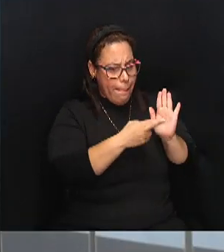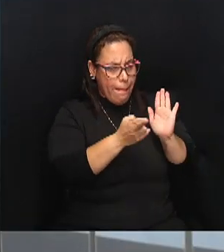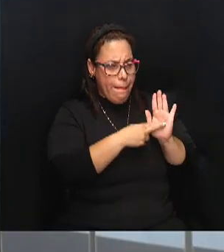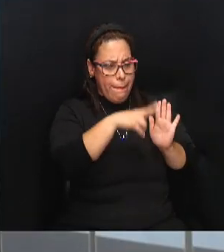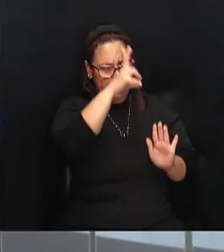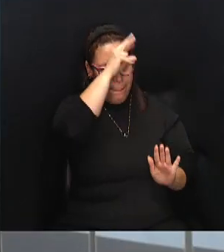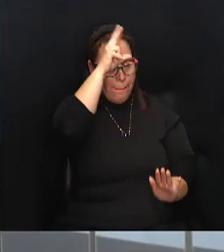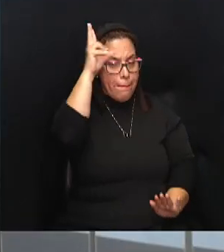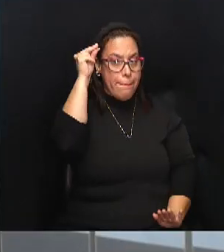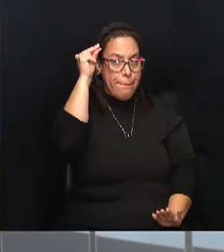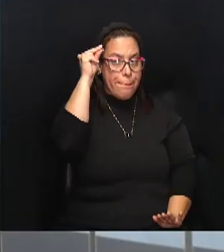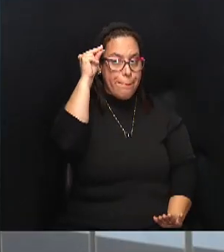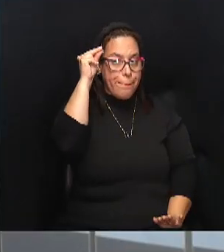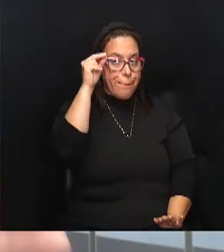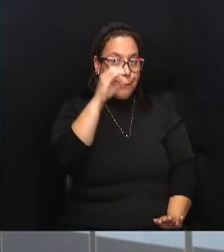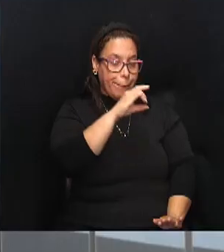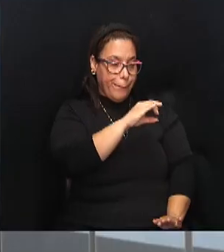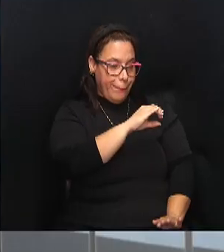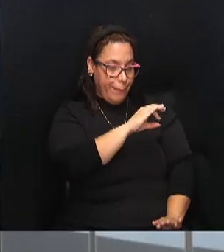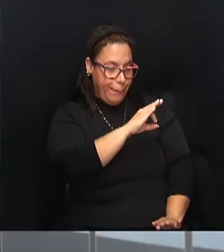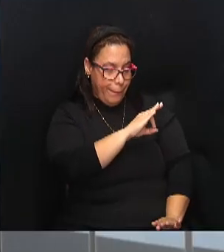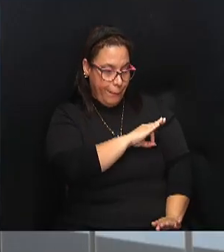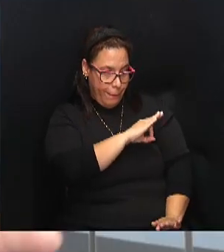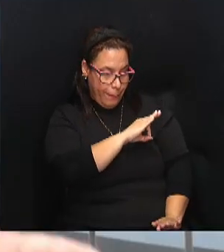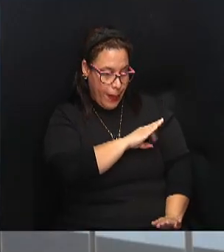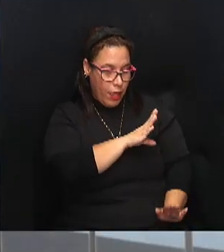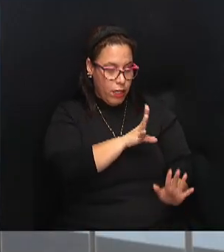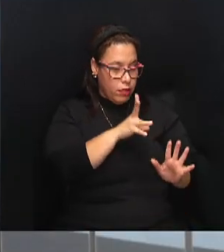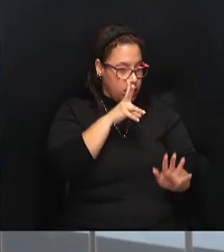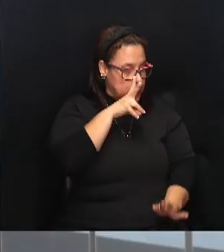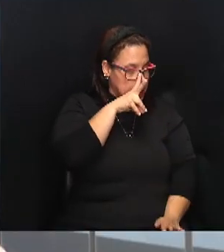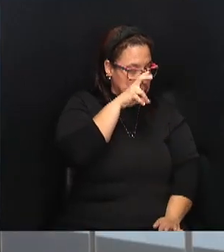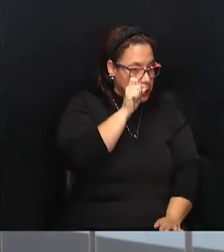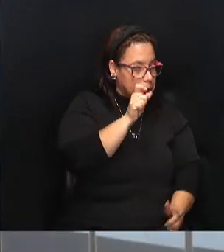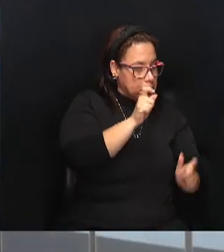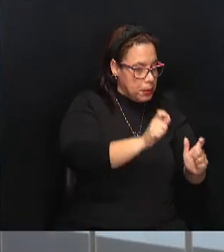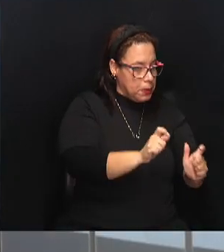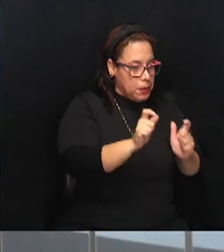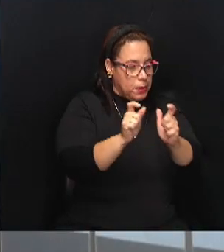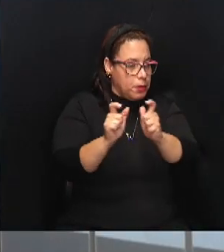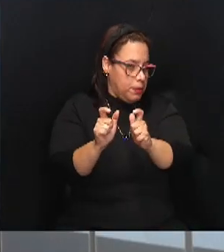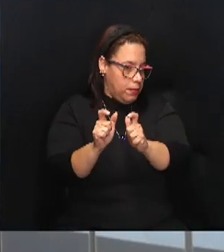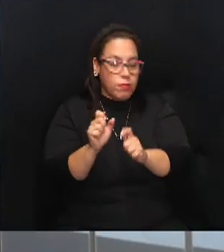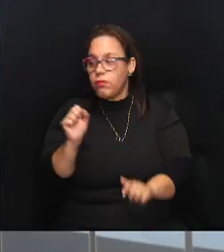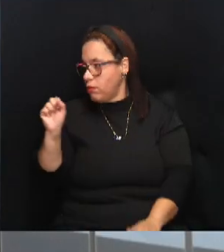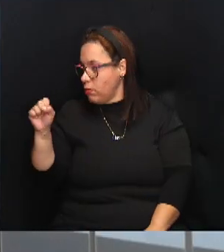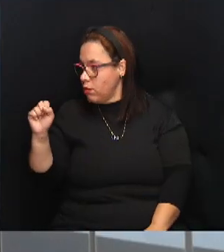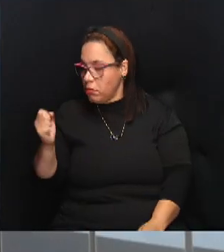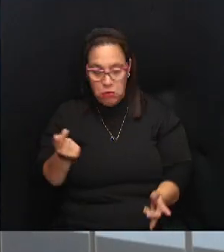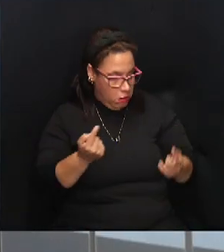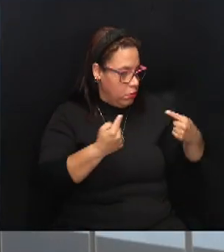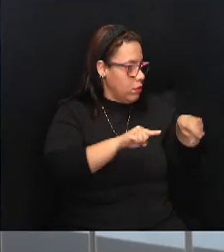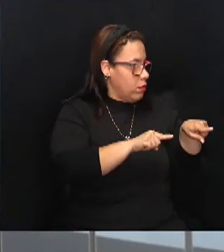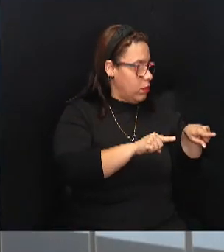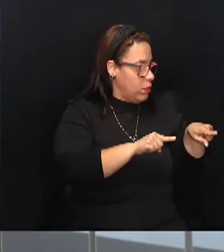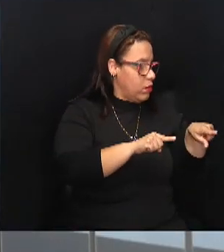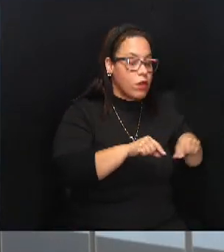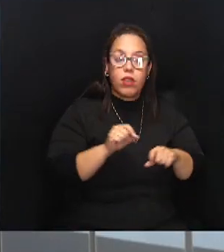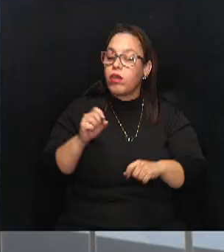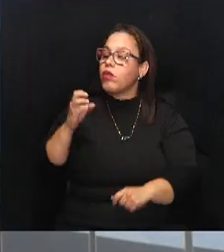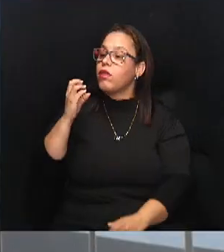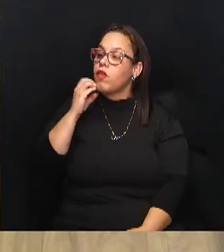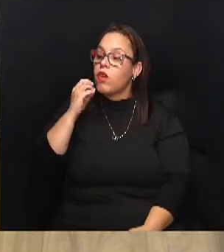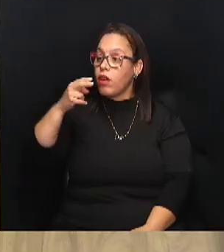prefeitura e um da polícia, vamos direcionar a nossa força para onde? E daí que vai fazer esse combate. Igor e